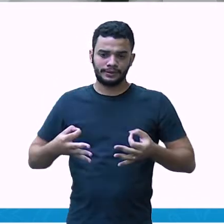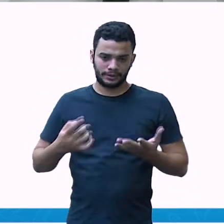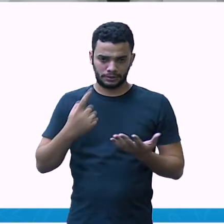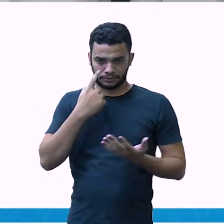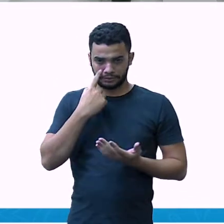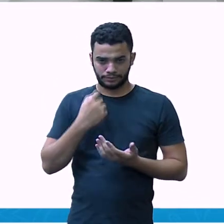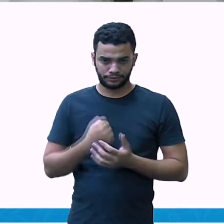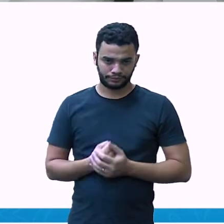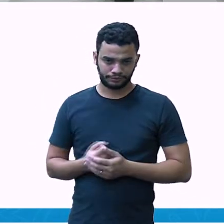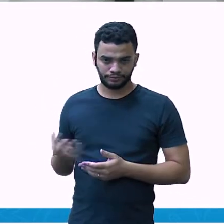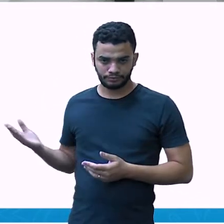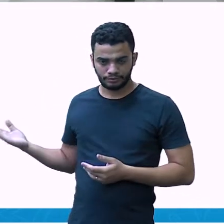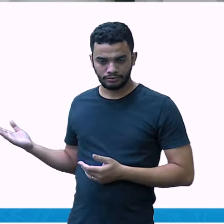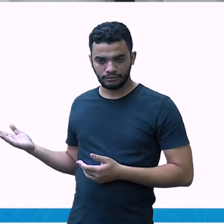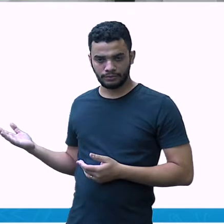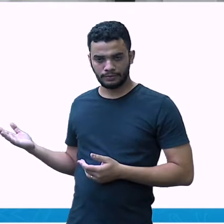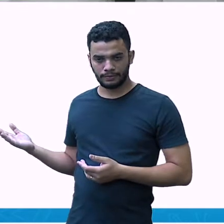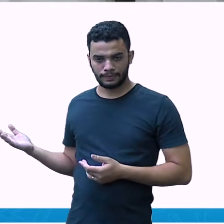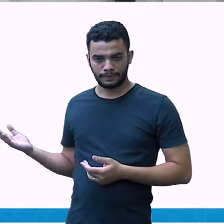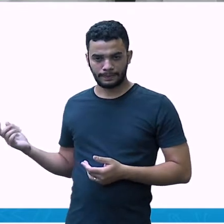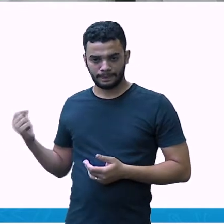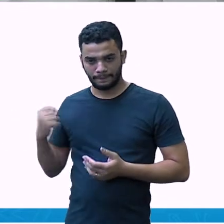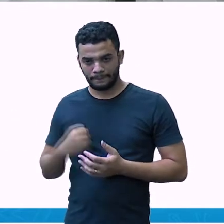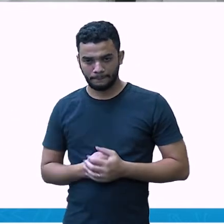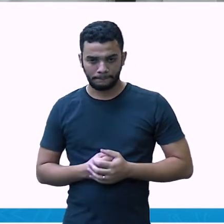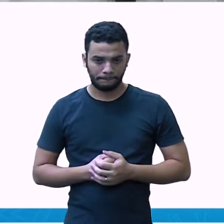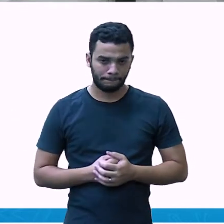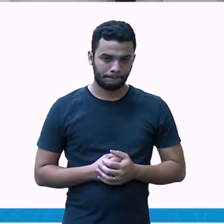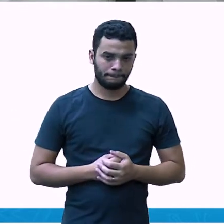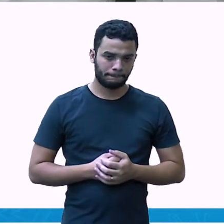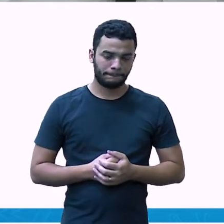graus equivale a